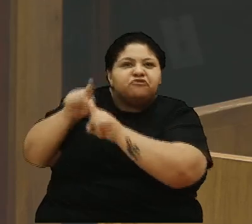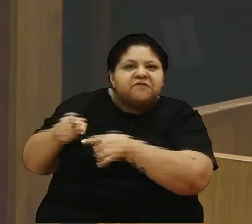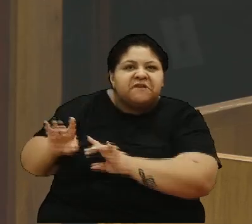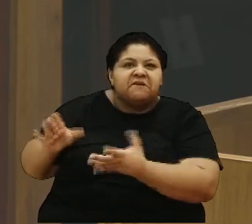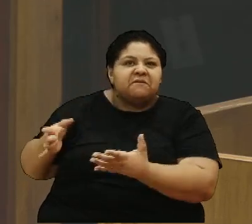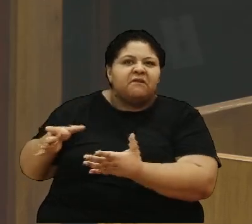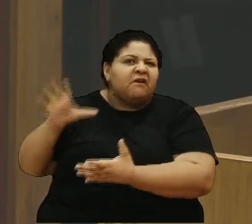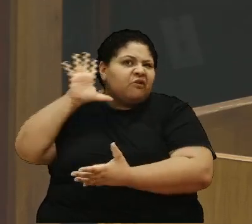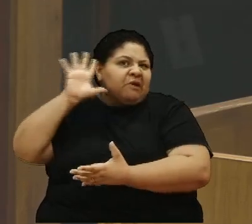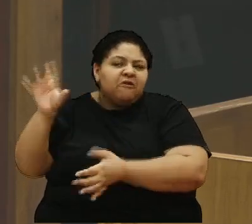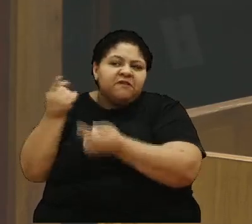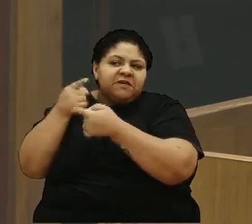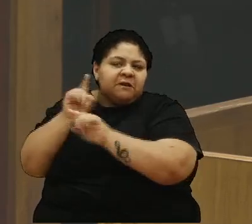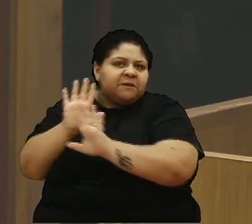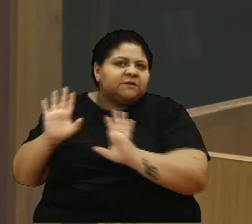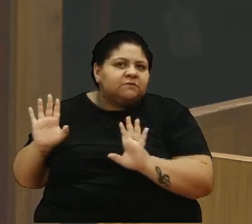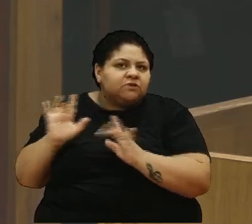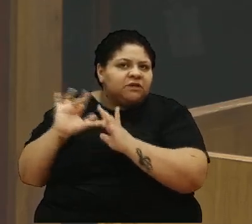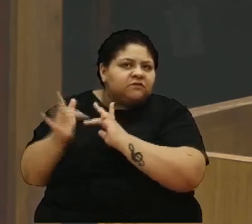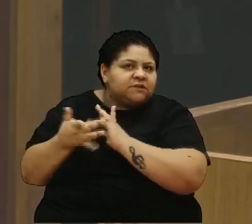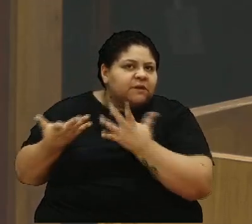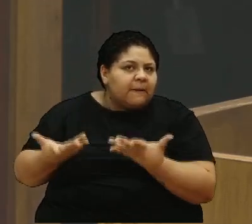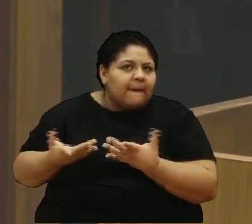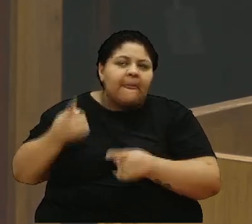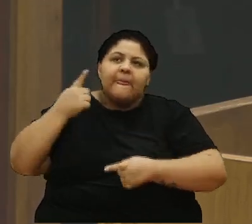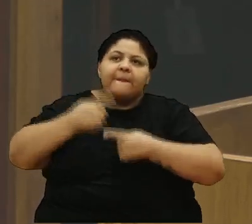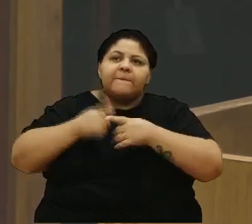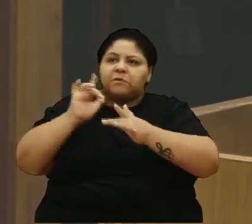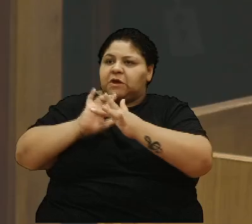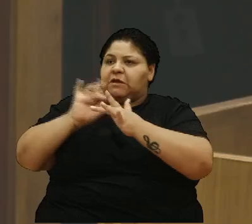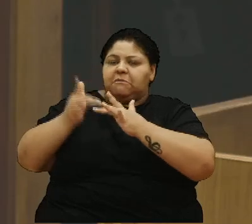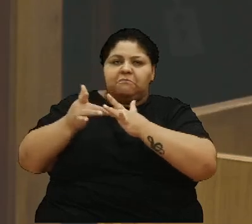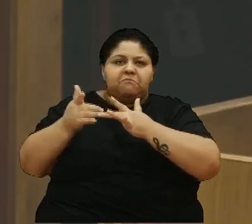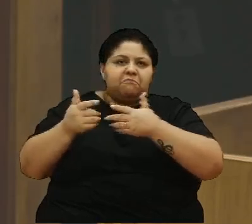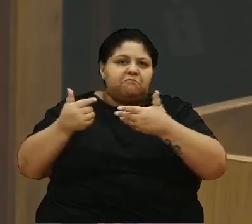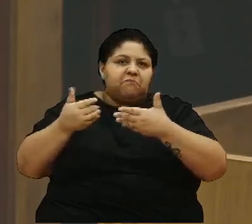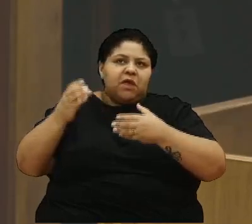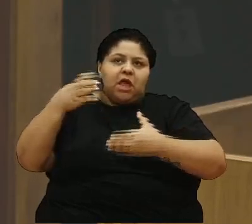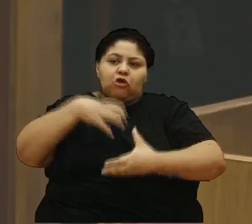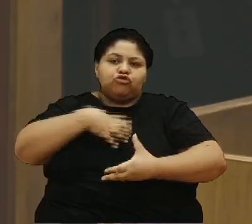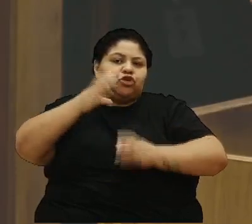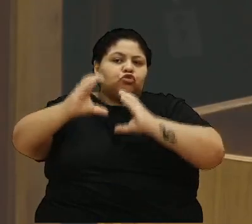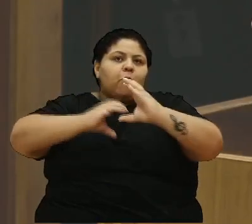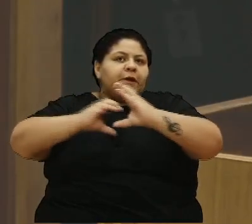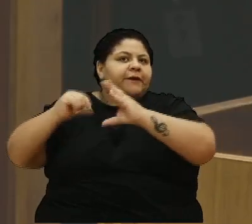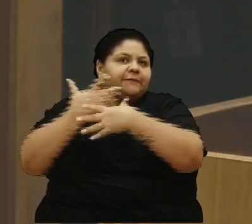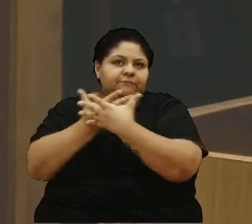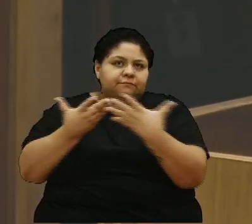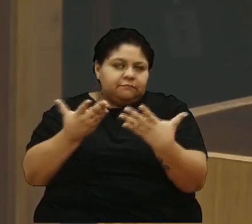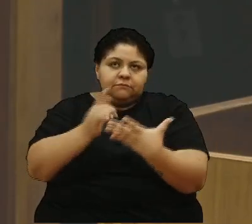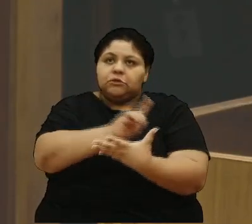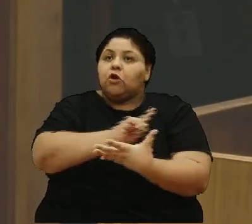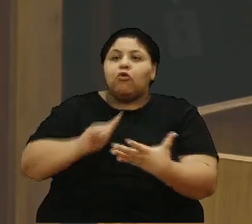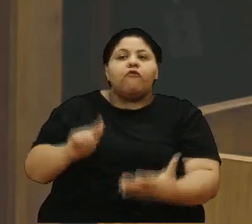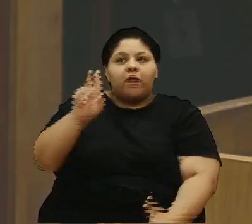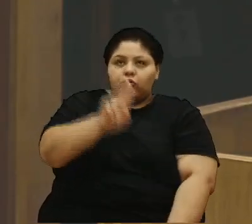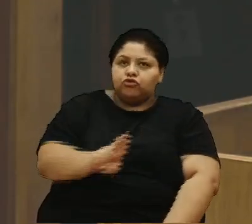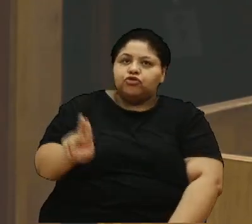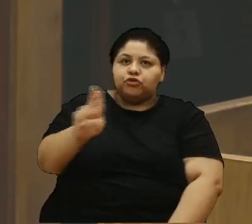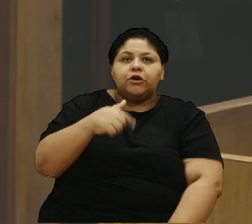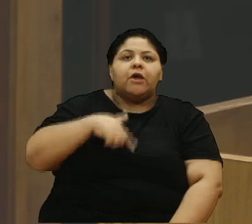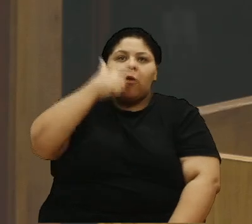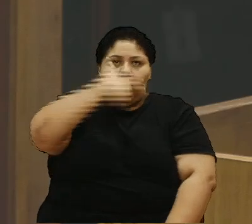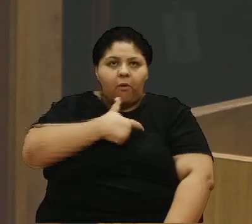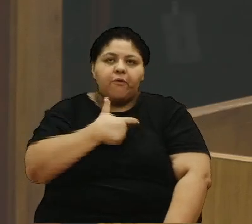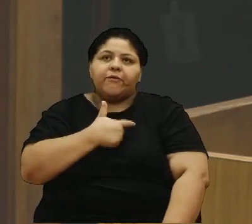mais ouvir essa reclamação de rede social, porque as redes estão aí, é uma forma de comunicação. O governo utilizou, eu acho